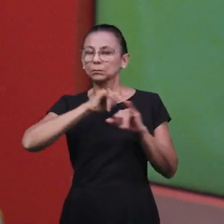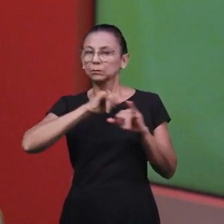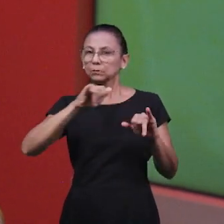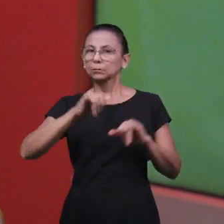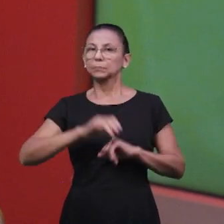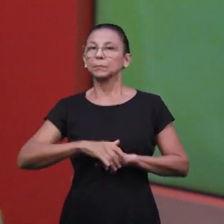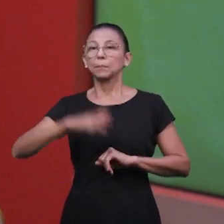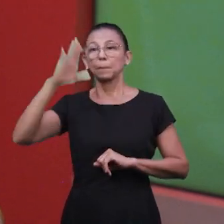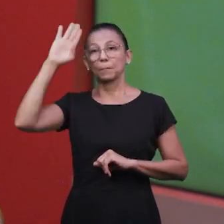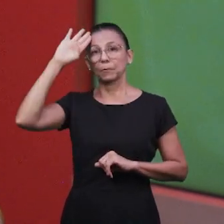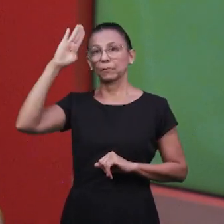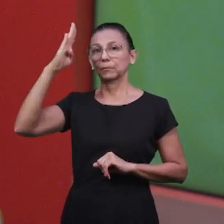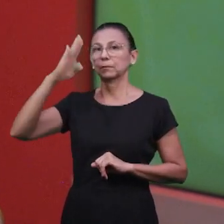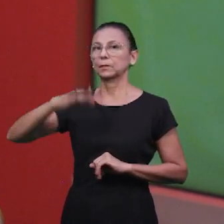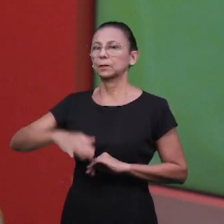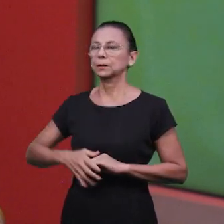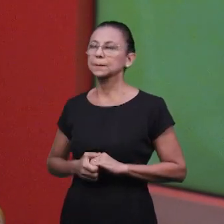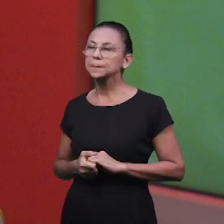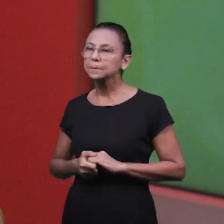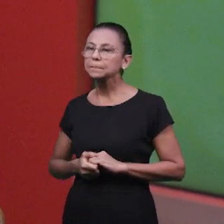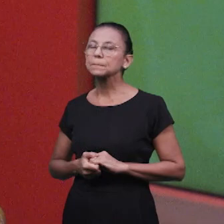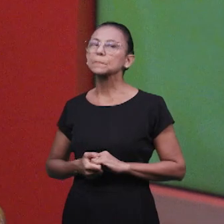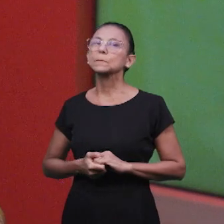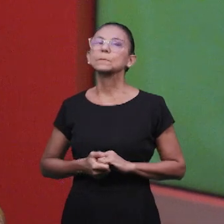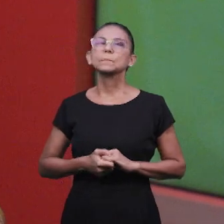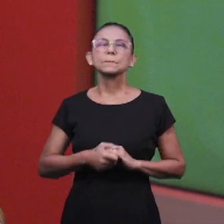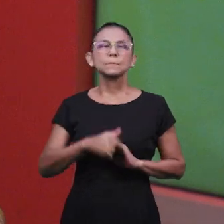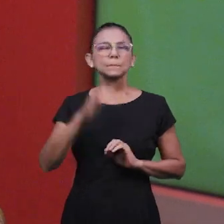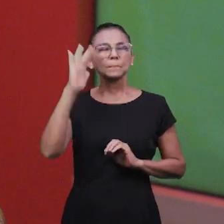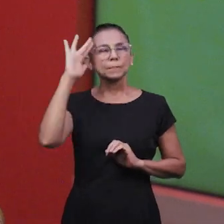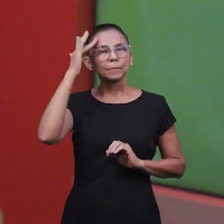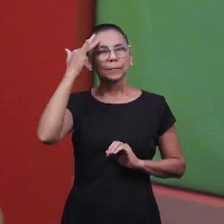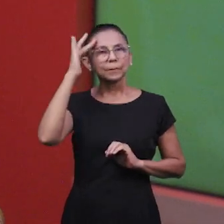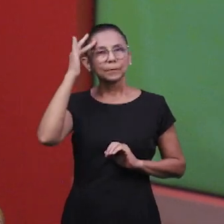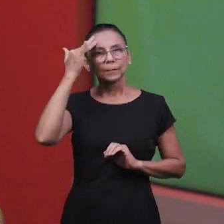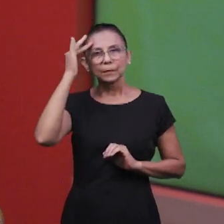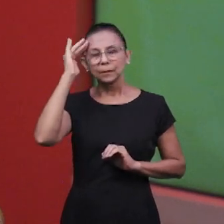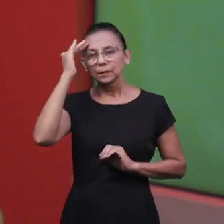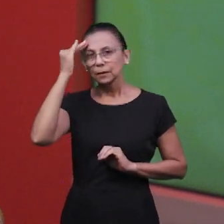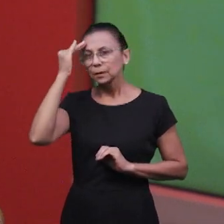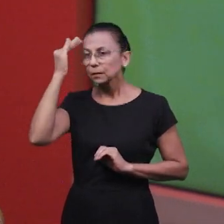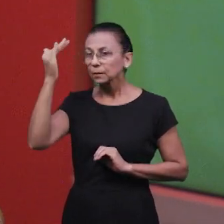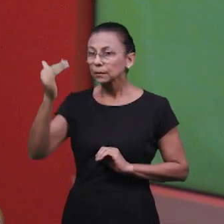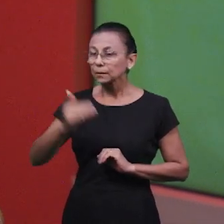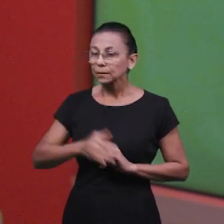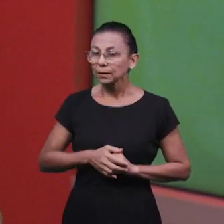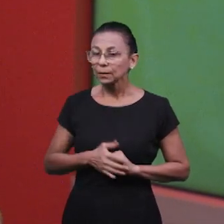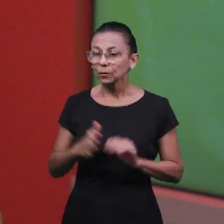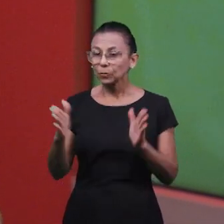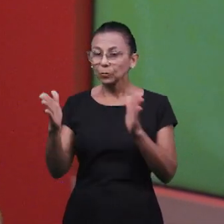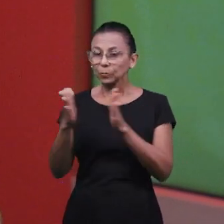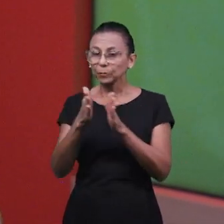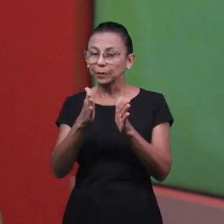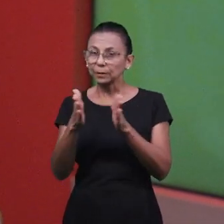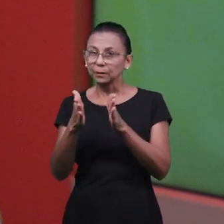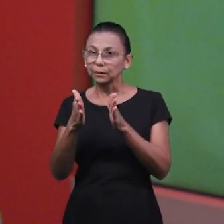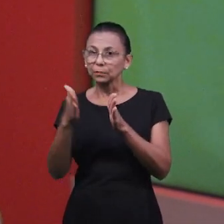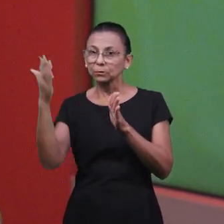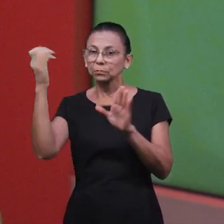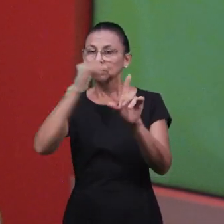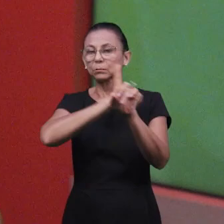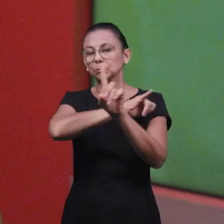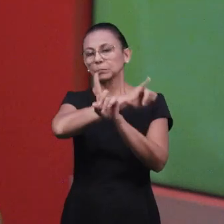tido, né? E é fundamental, então, compreender, entender o